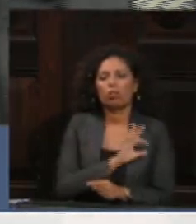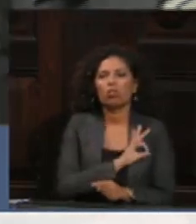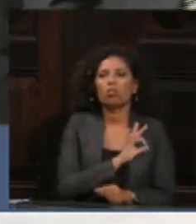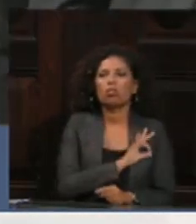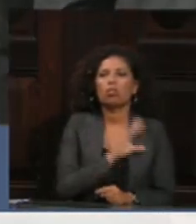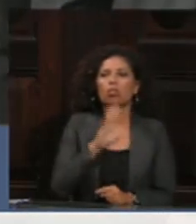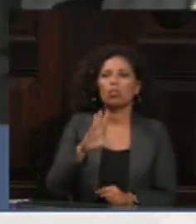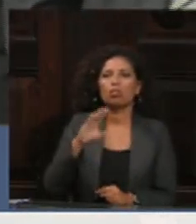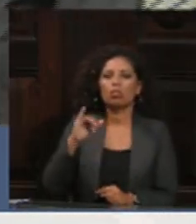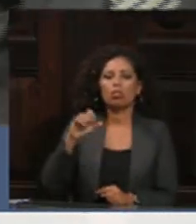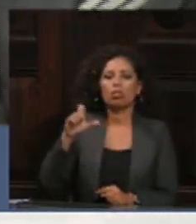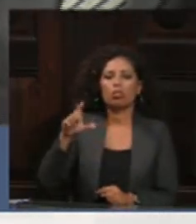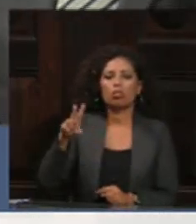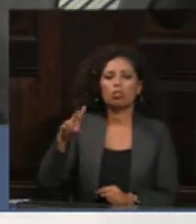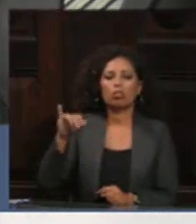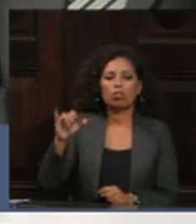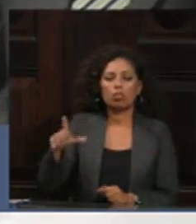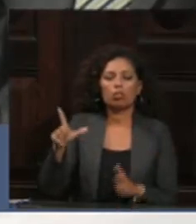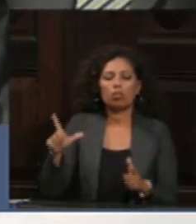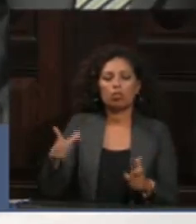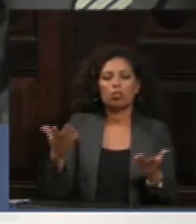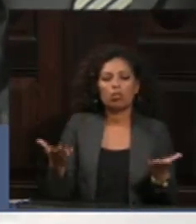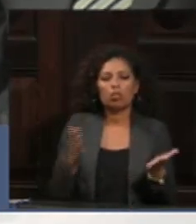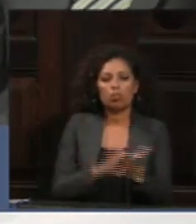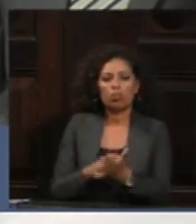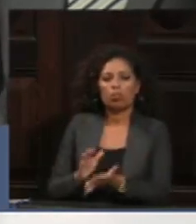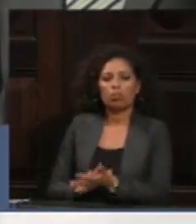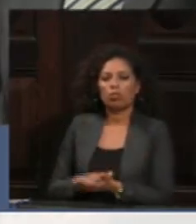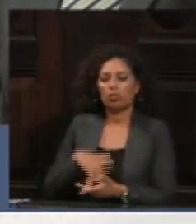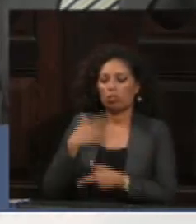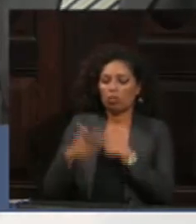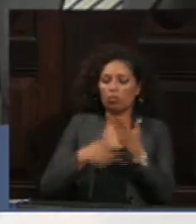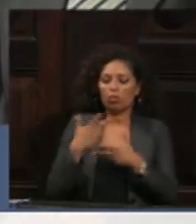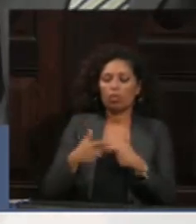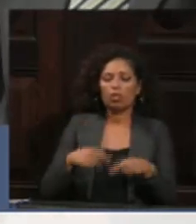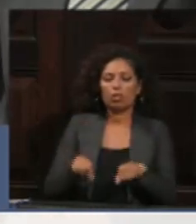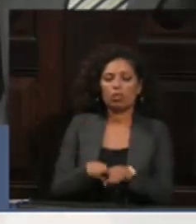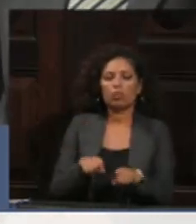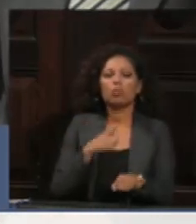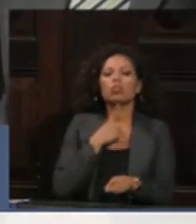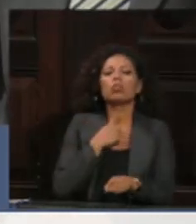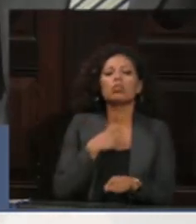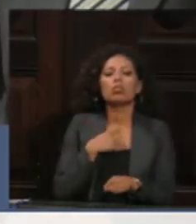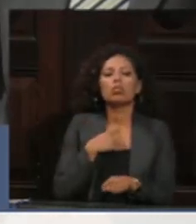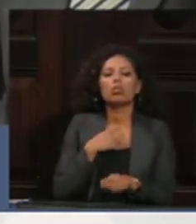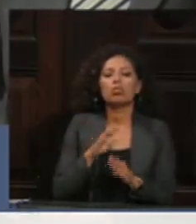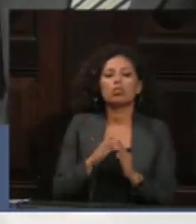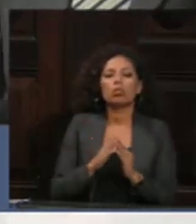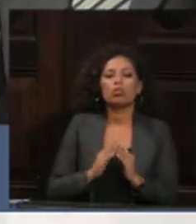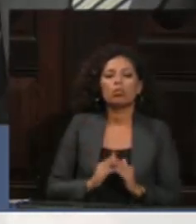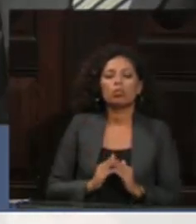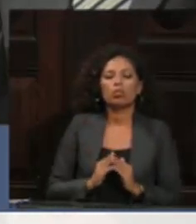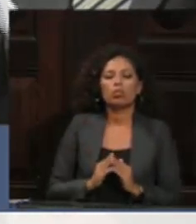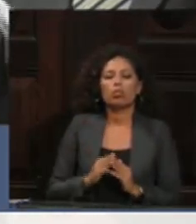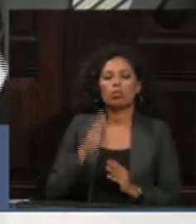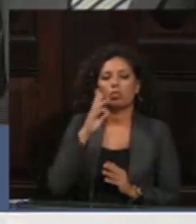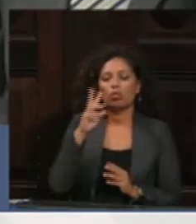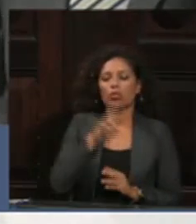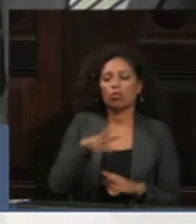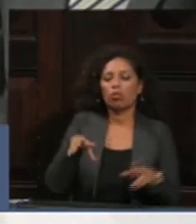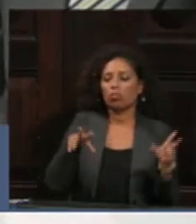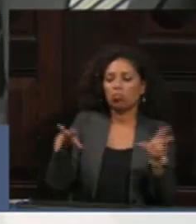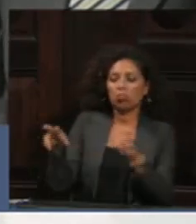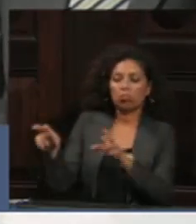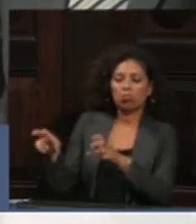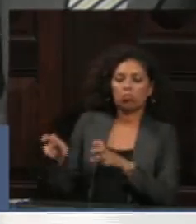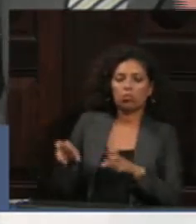Civil. Quero parabenizar o gesto e aproveitar o ensejo, senhor presidente, para que estou percebendo por aí